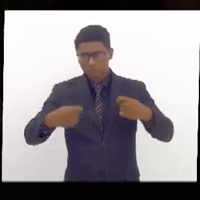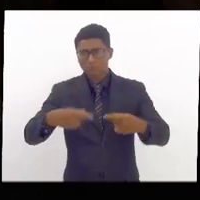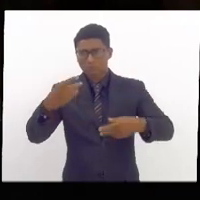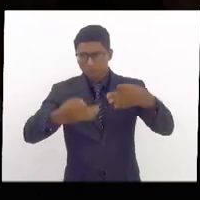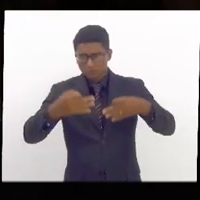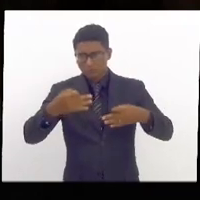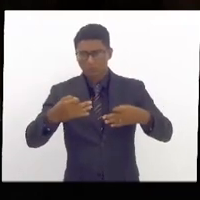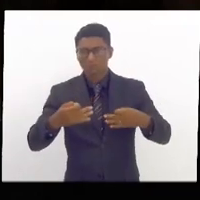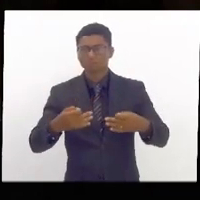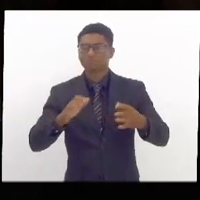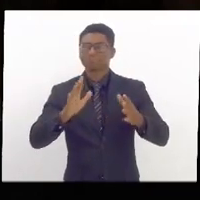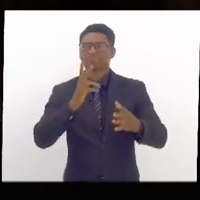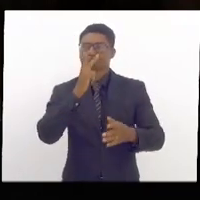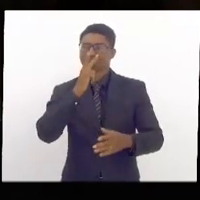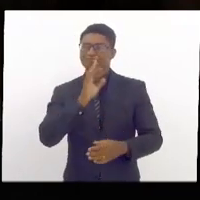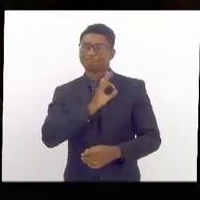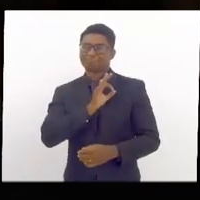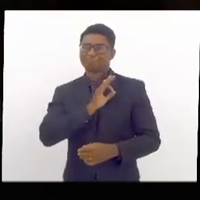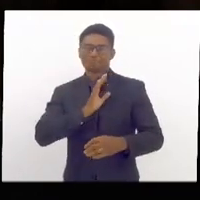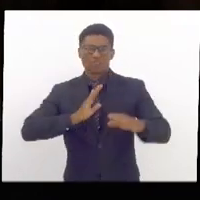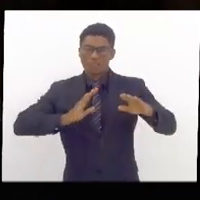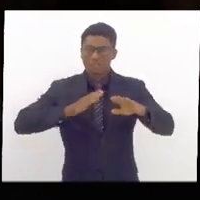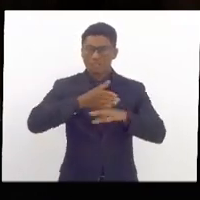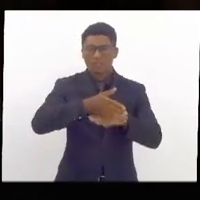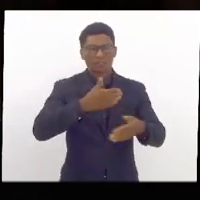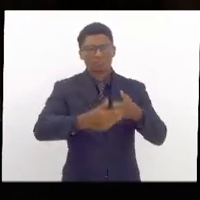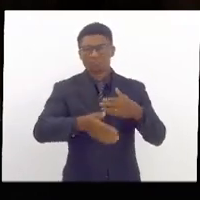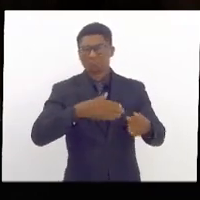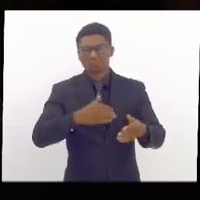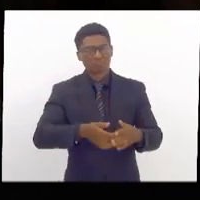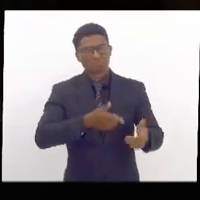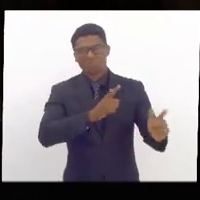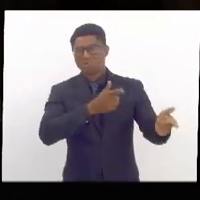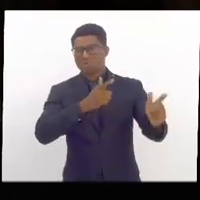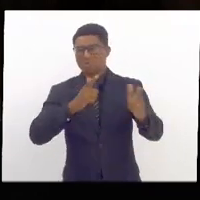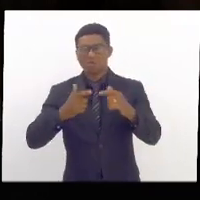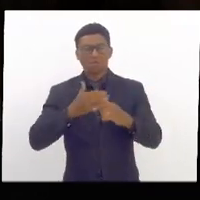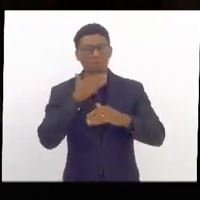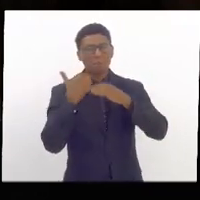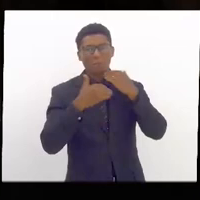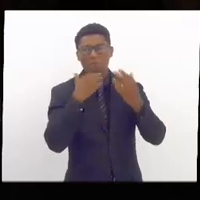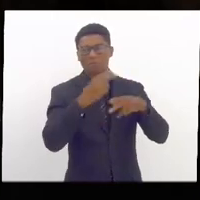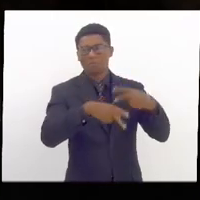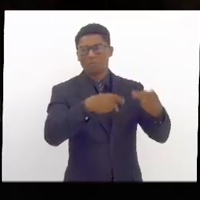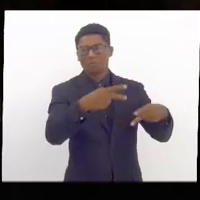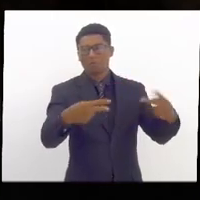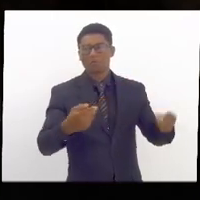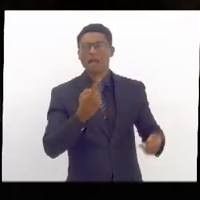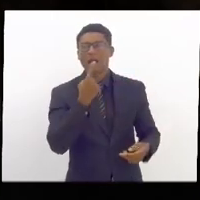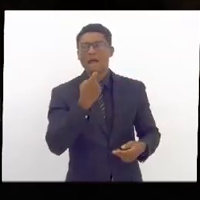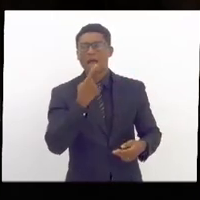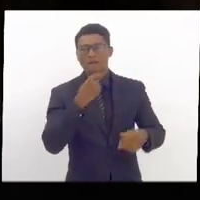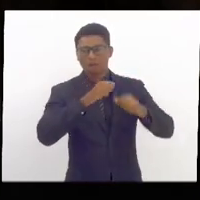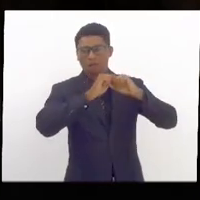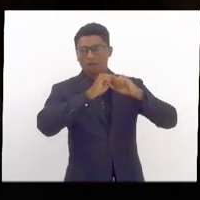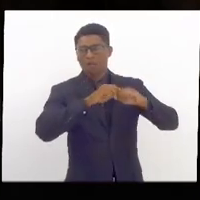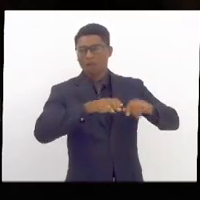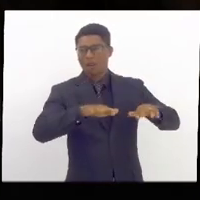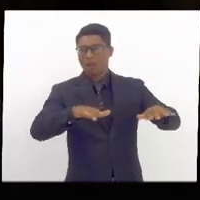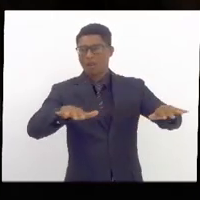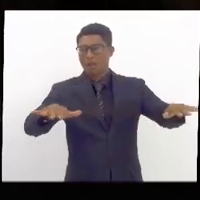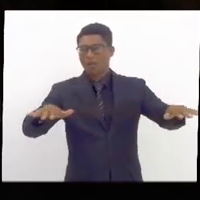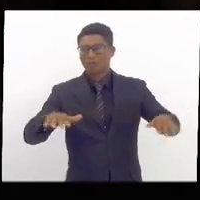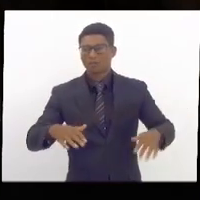favelas e periferias, são no chão da favela e periferias, que é lavado de sangue a